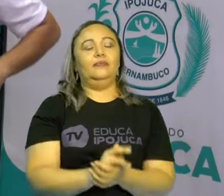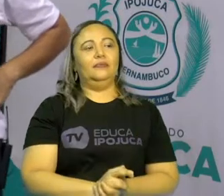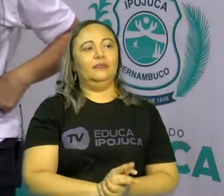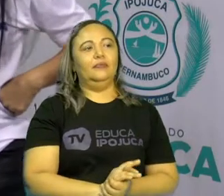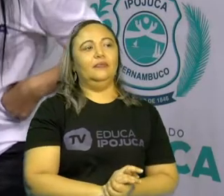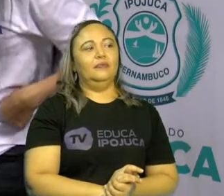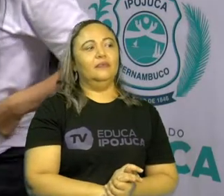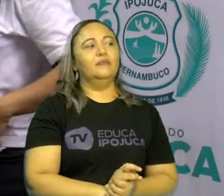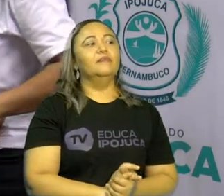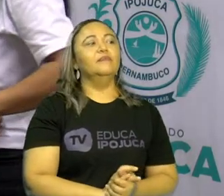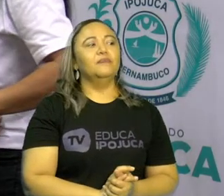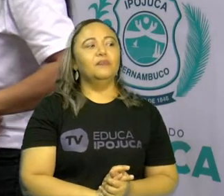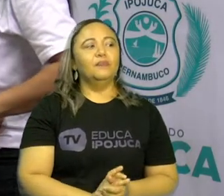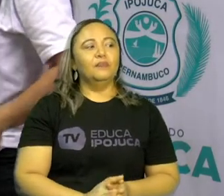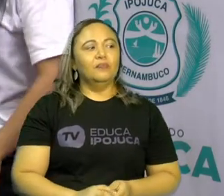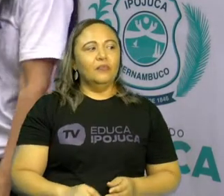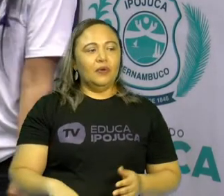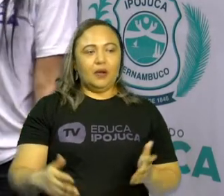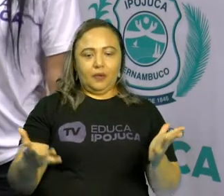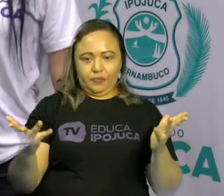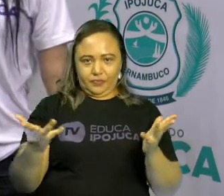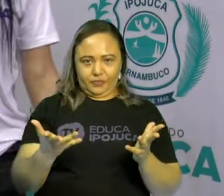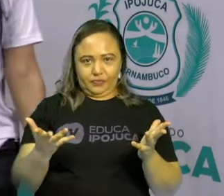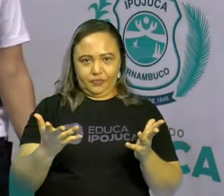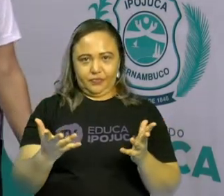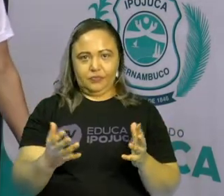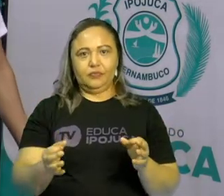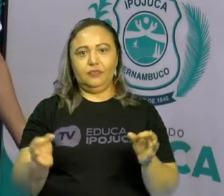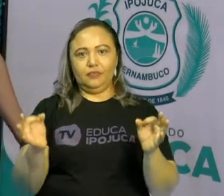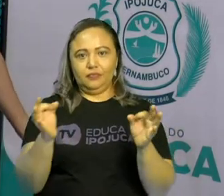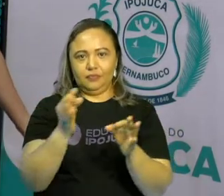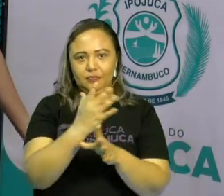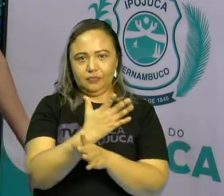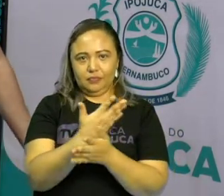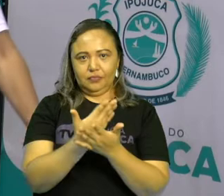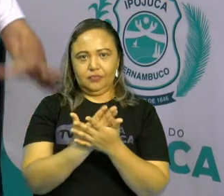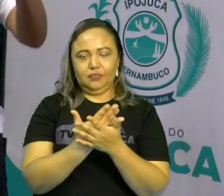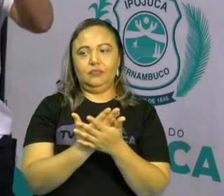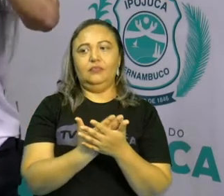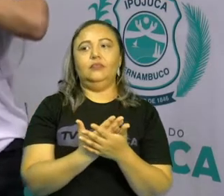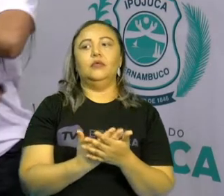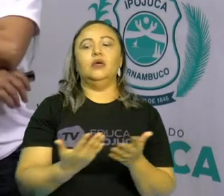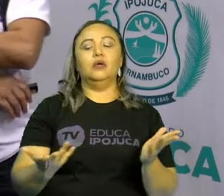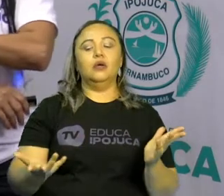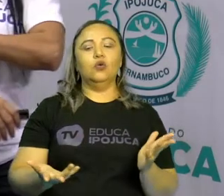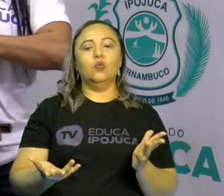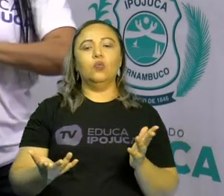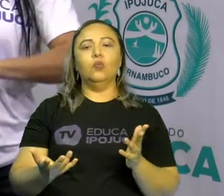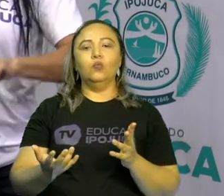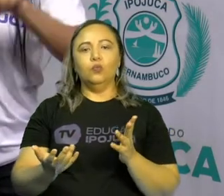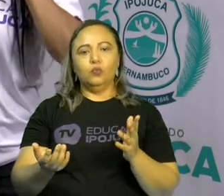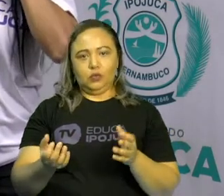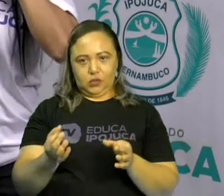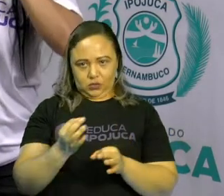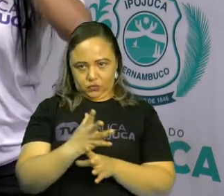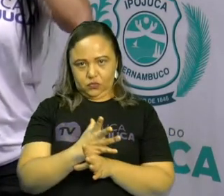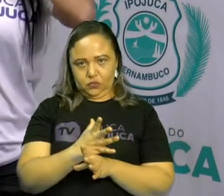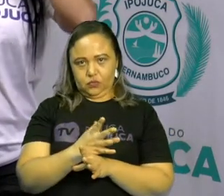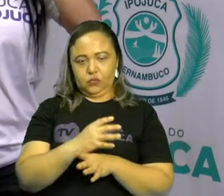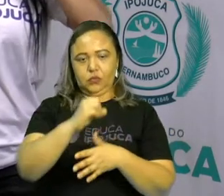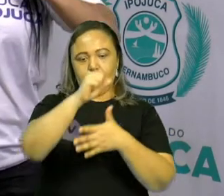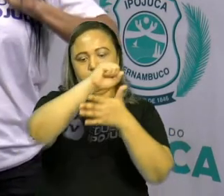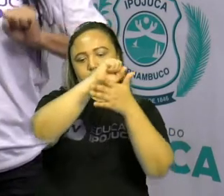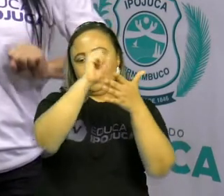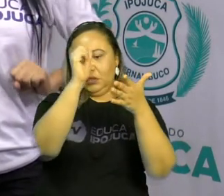dos muros da escola Oi como você está bem cada vez que termina nossa aula nos